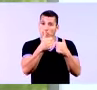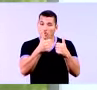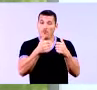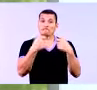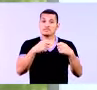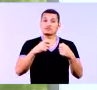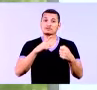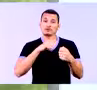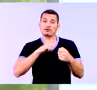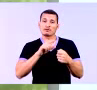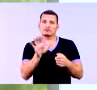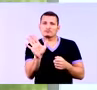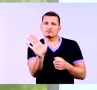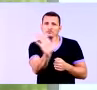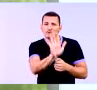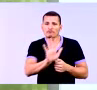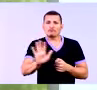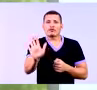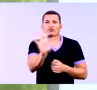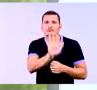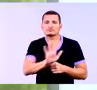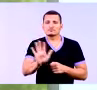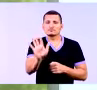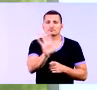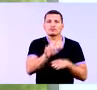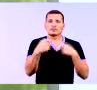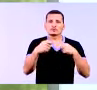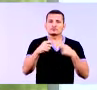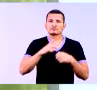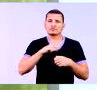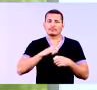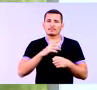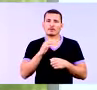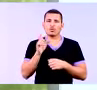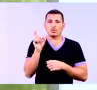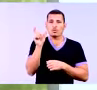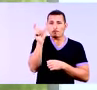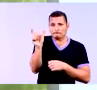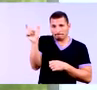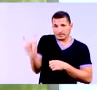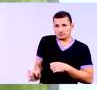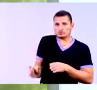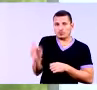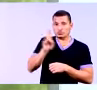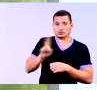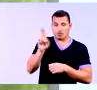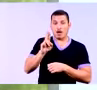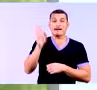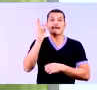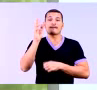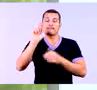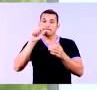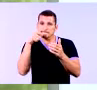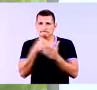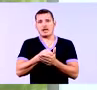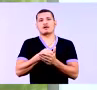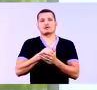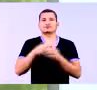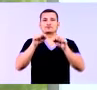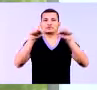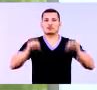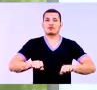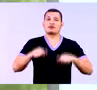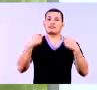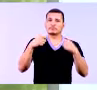uma interface amigável, uma interface que o usuário, que o dono do sistema, quem está pagando pelo sistema, essa interface